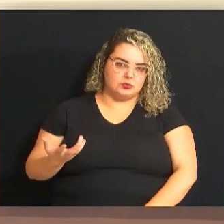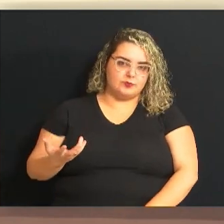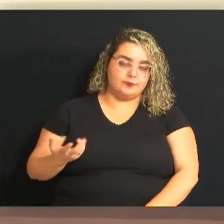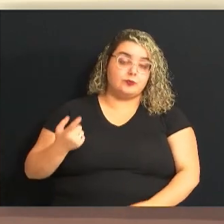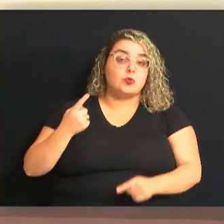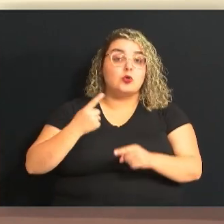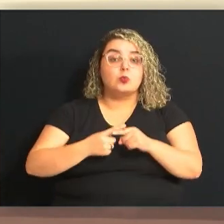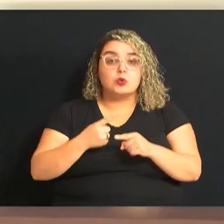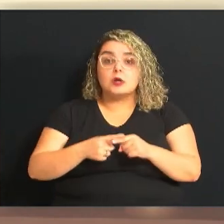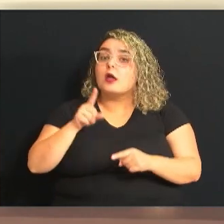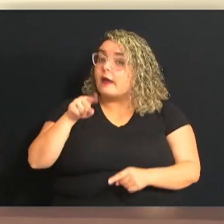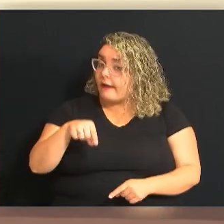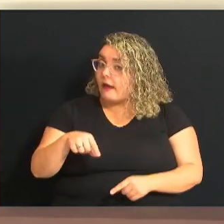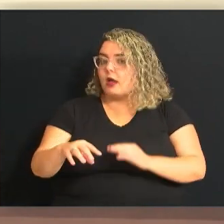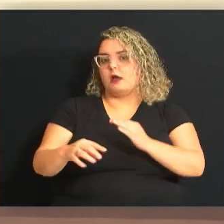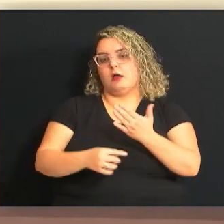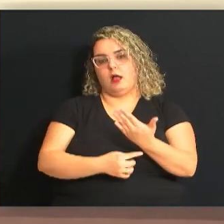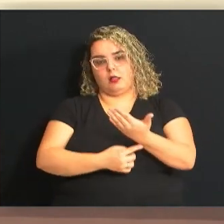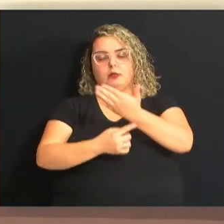aqui para